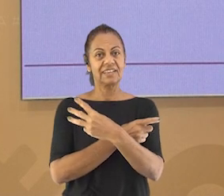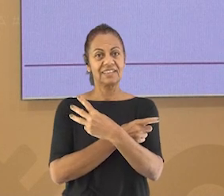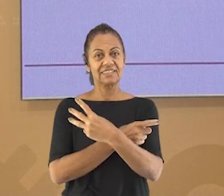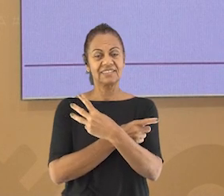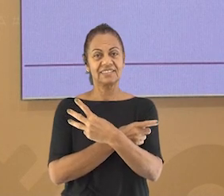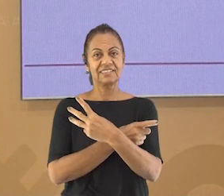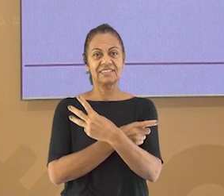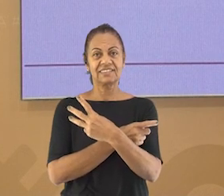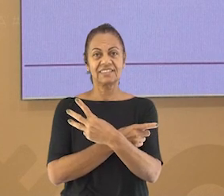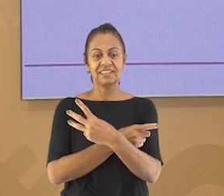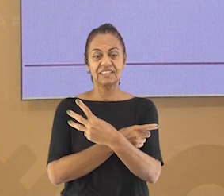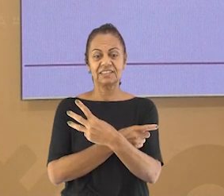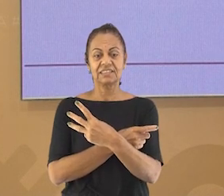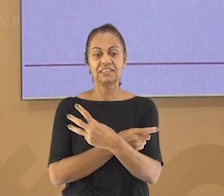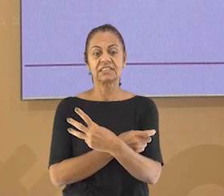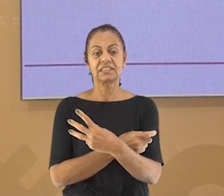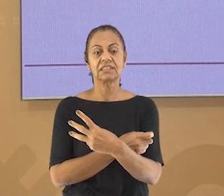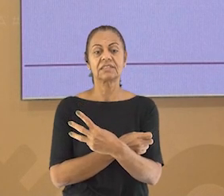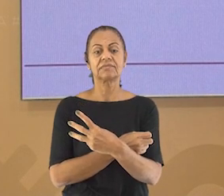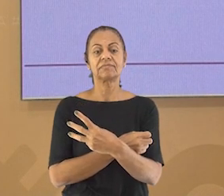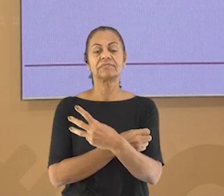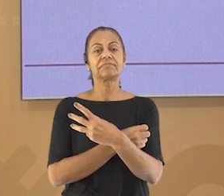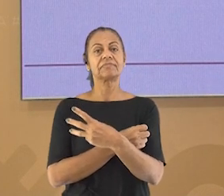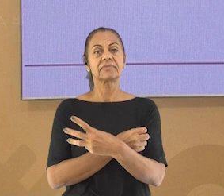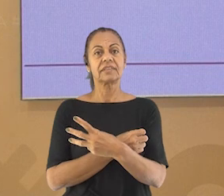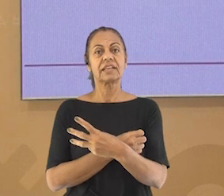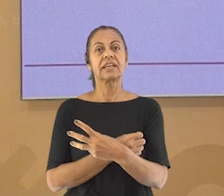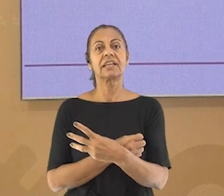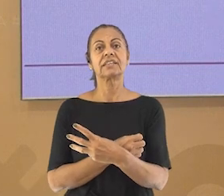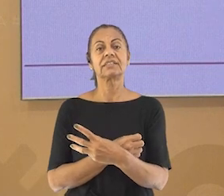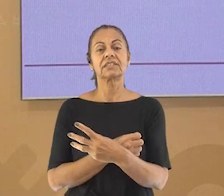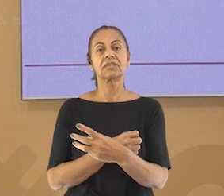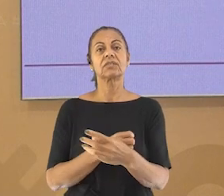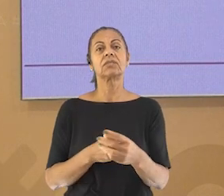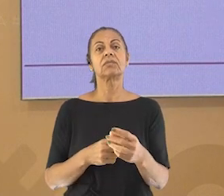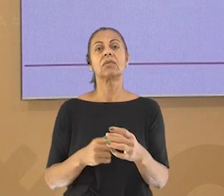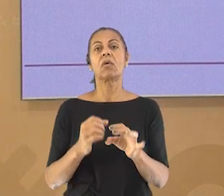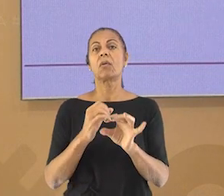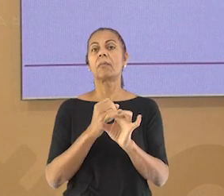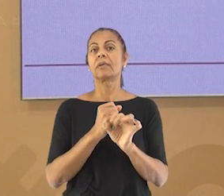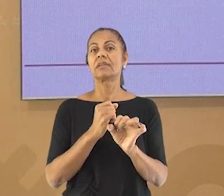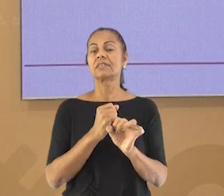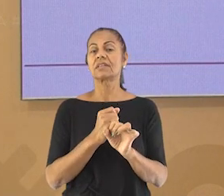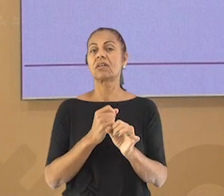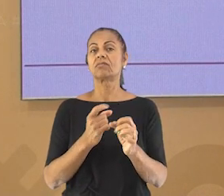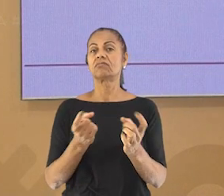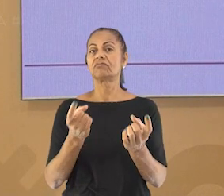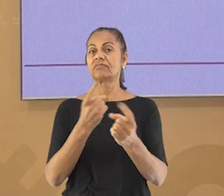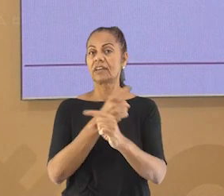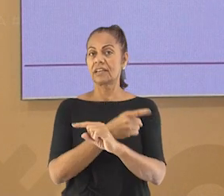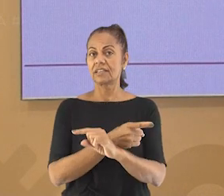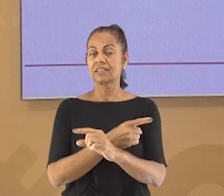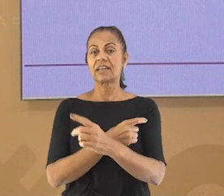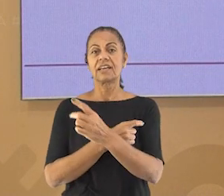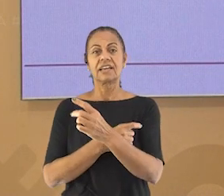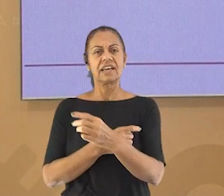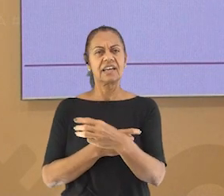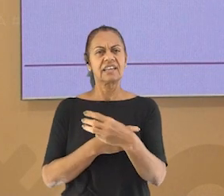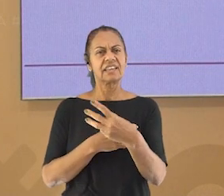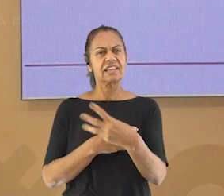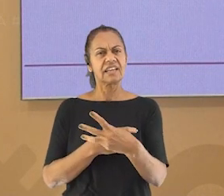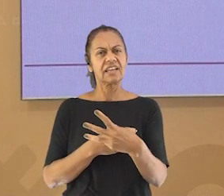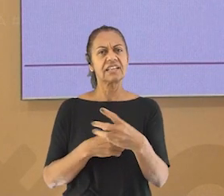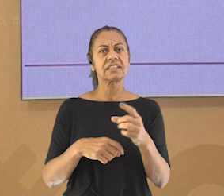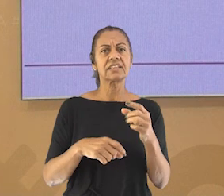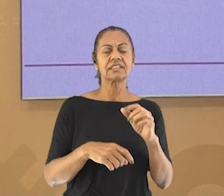Para isso, devemos passar o 3 para o outro lado da igualdade, com a